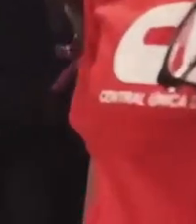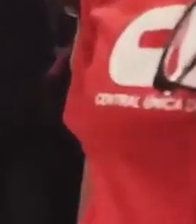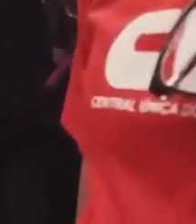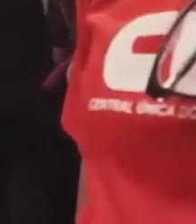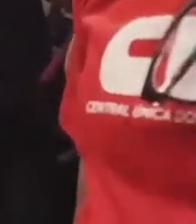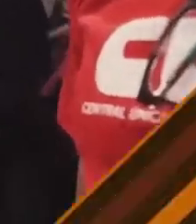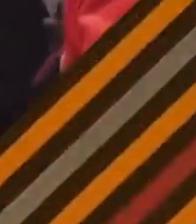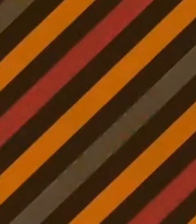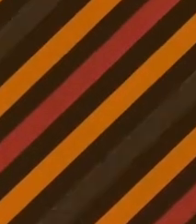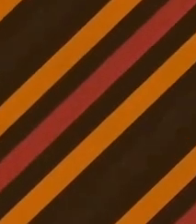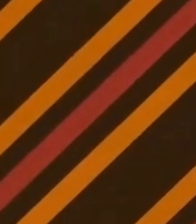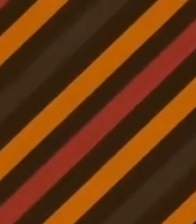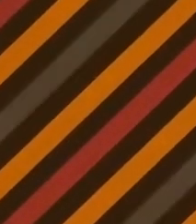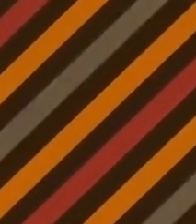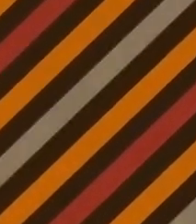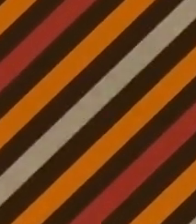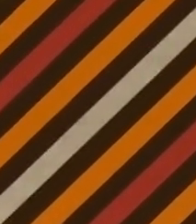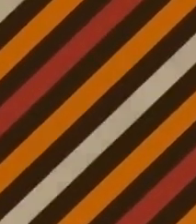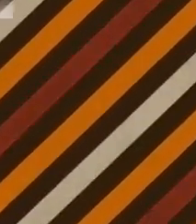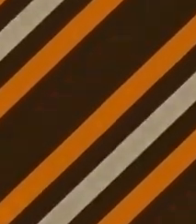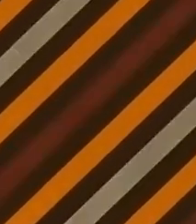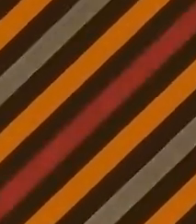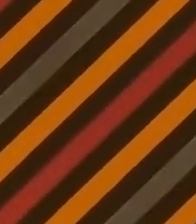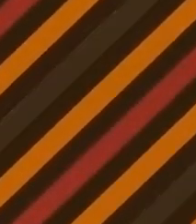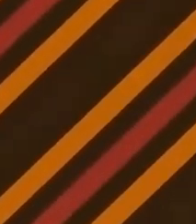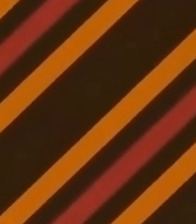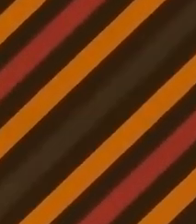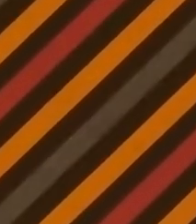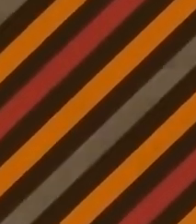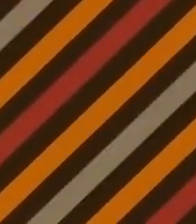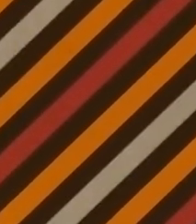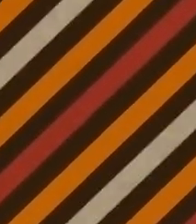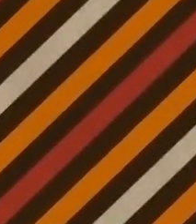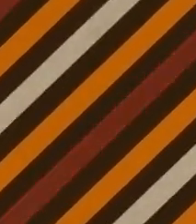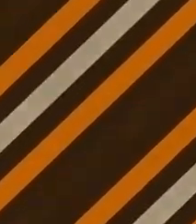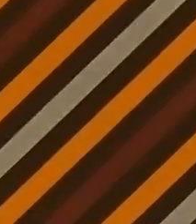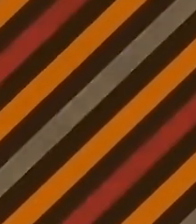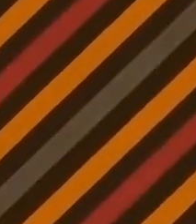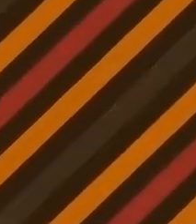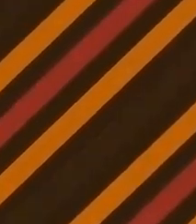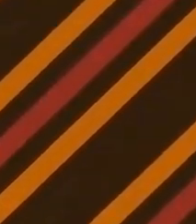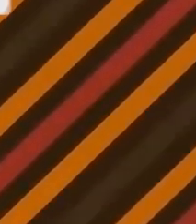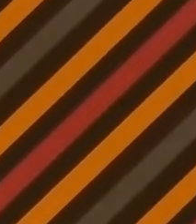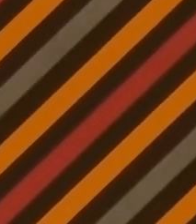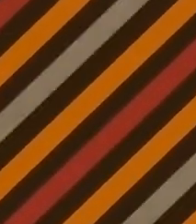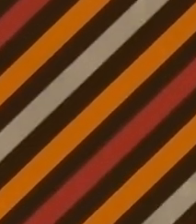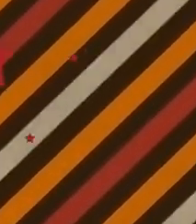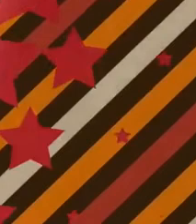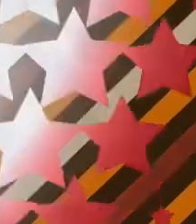muita política. Curta, compartilhe e ative o sininho para receber as novidades.